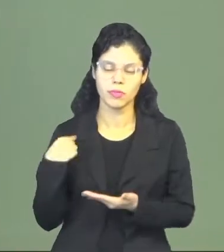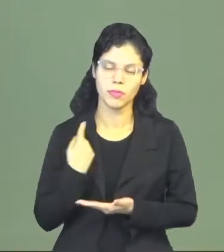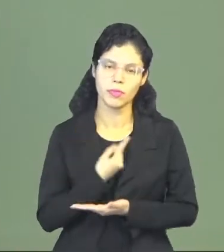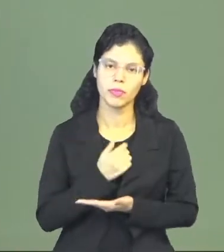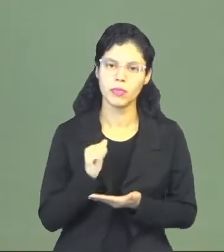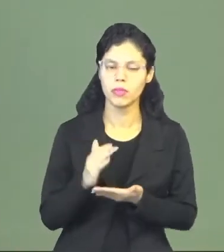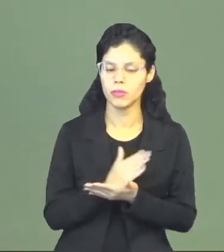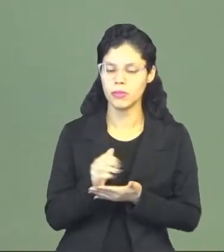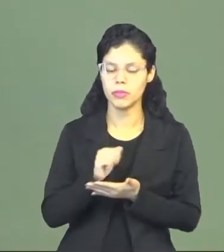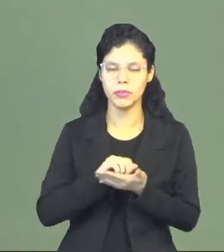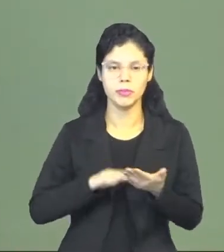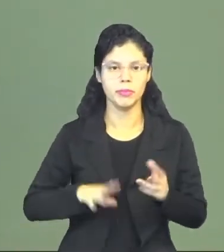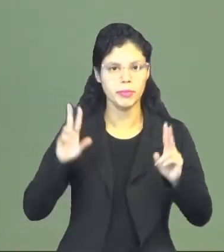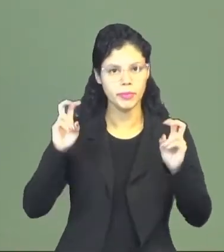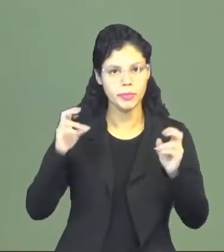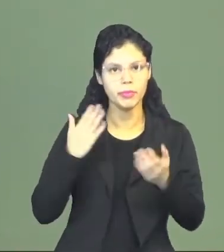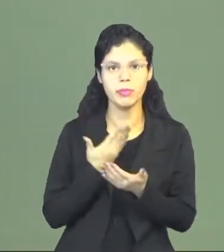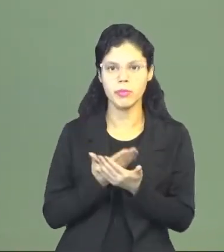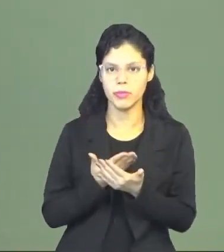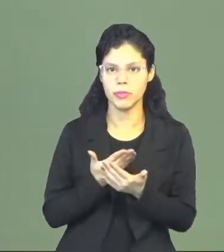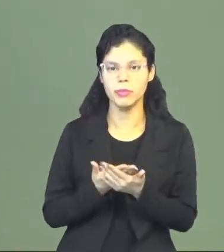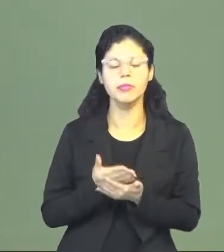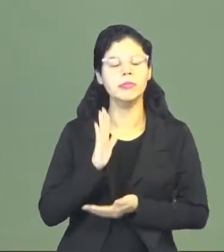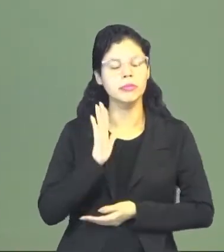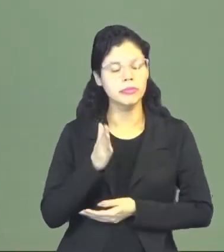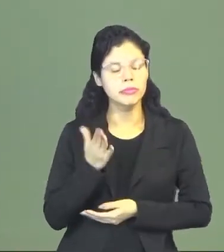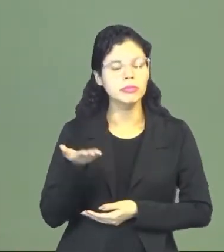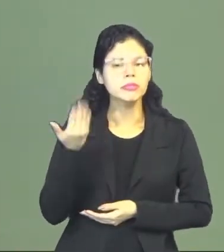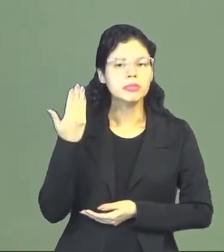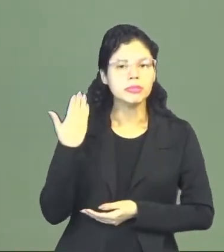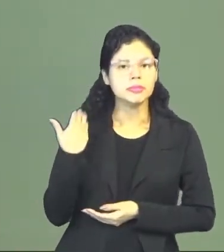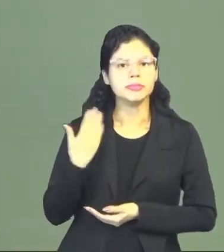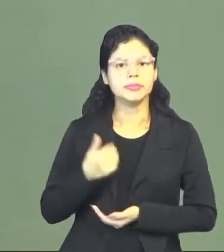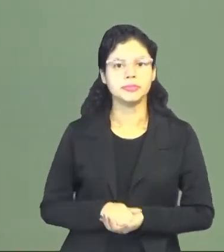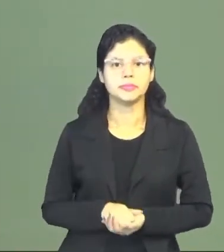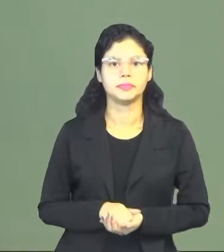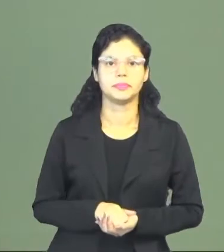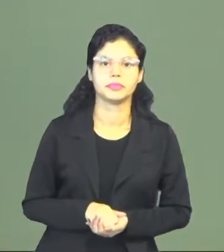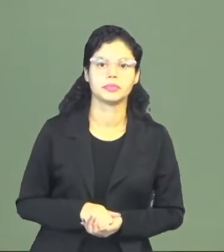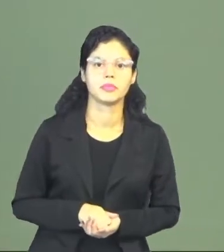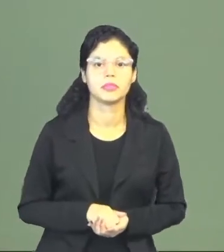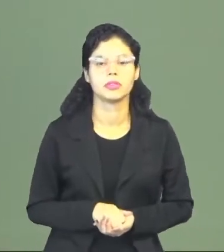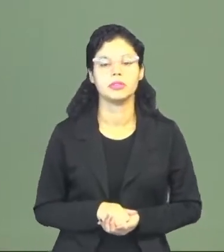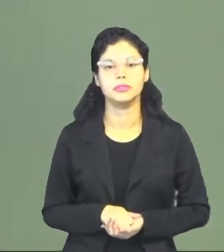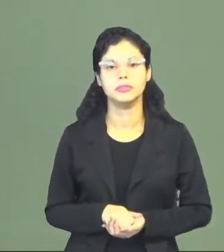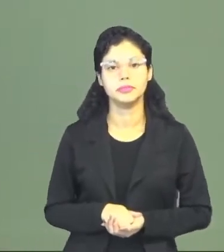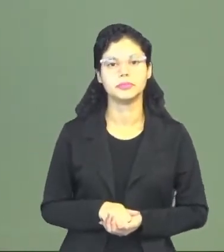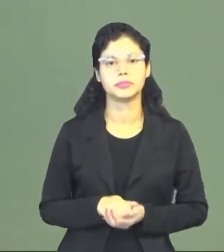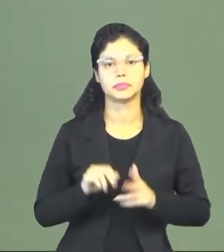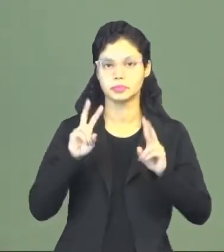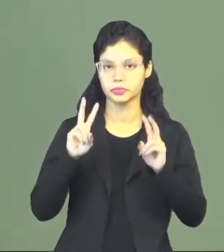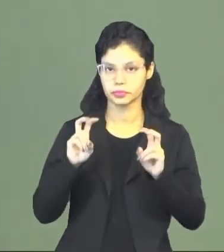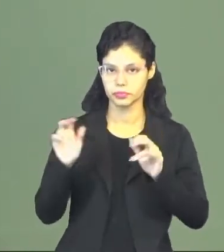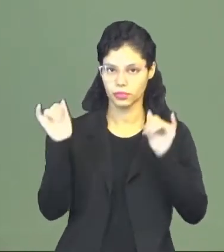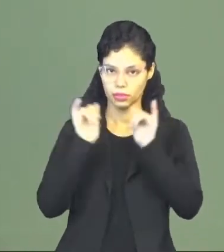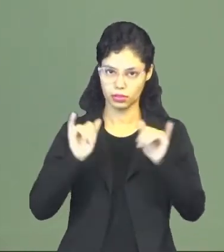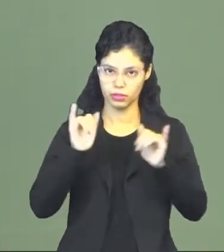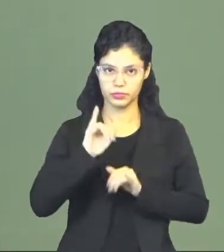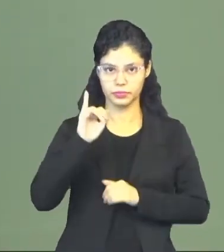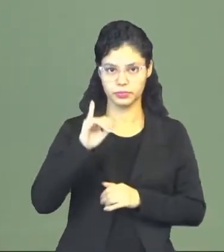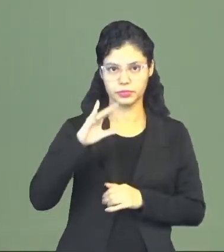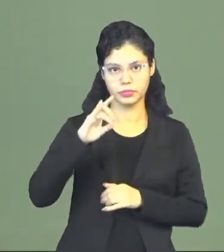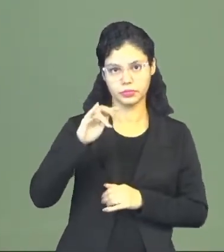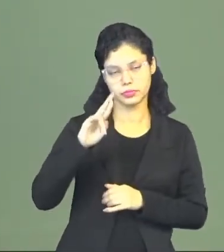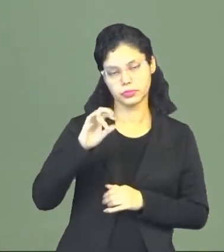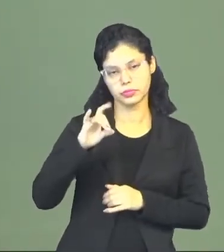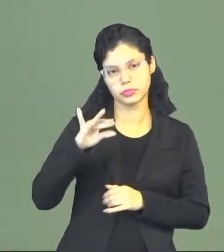algumas atividades sobre um assunto que nós já conversamos a respeito dele na aula anterior, que era sobre informações